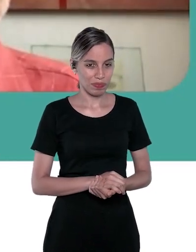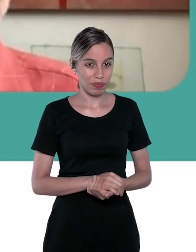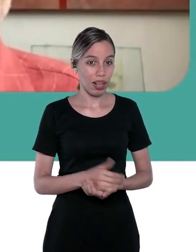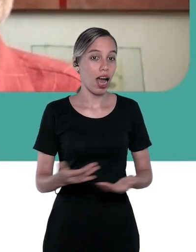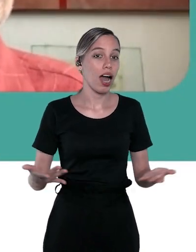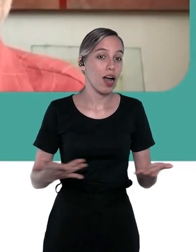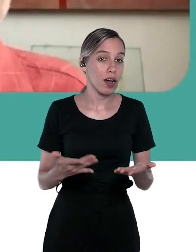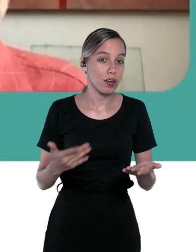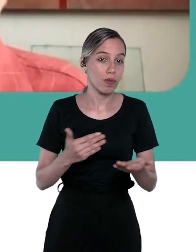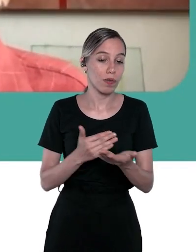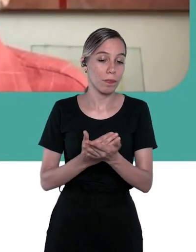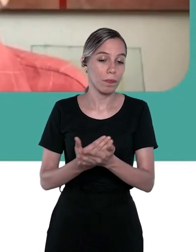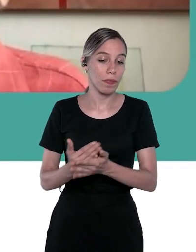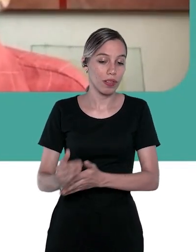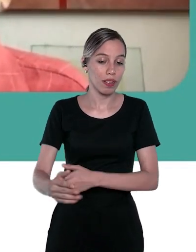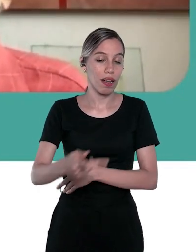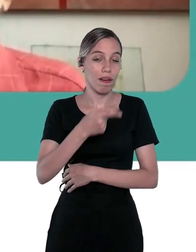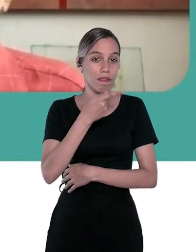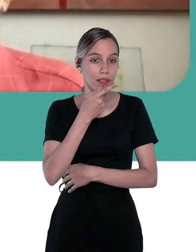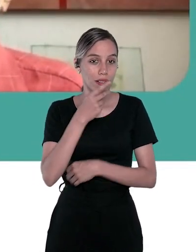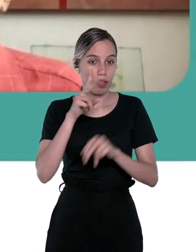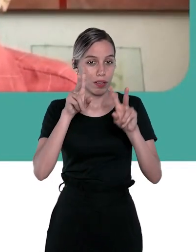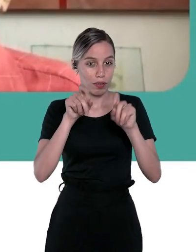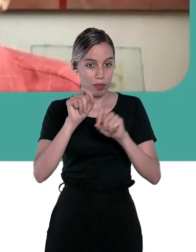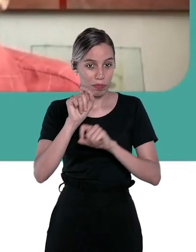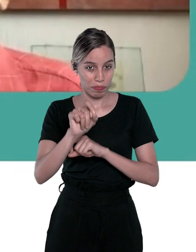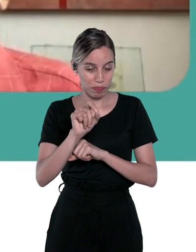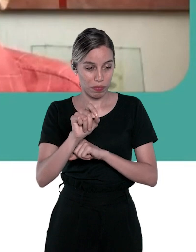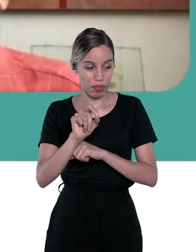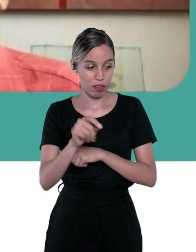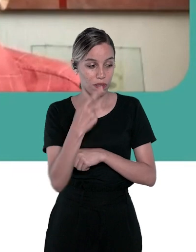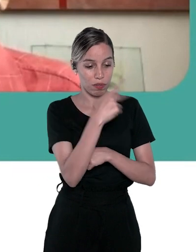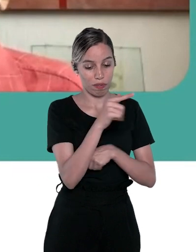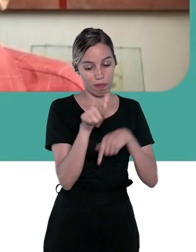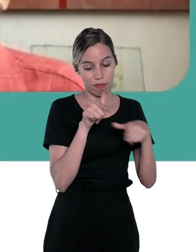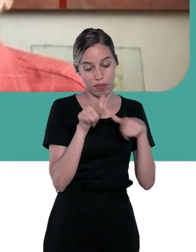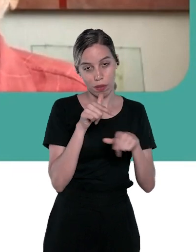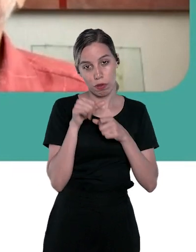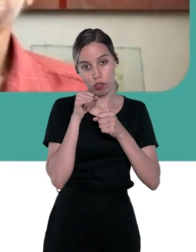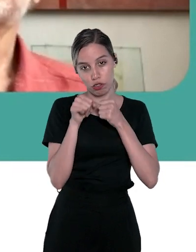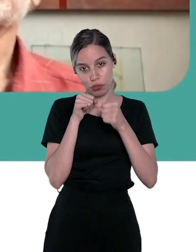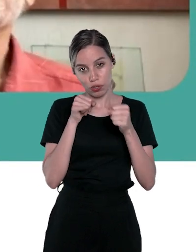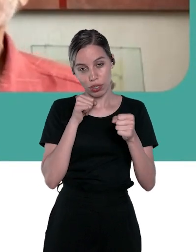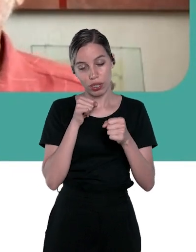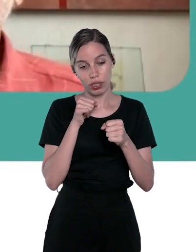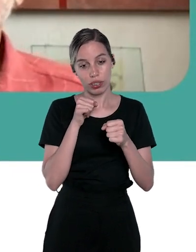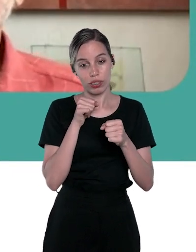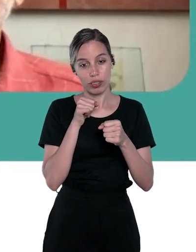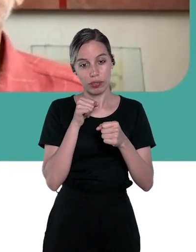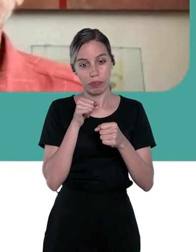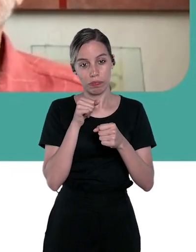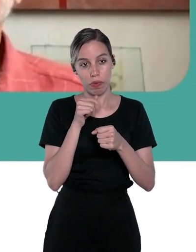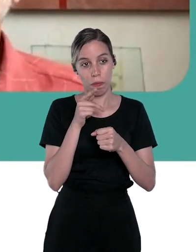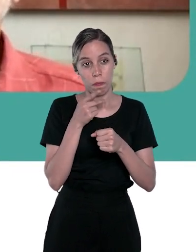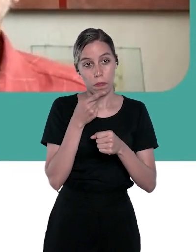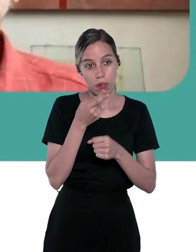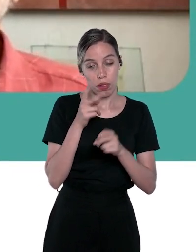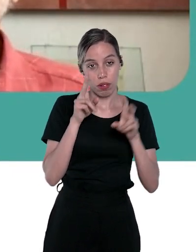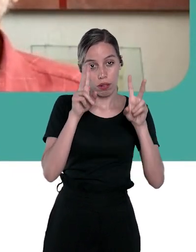Agora vamos entrar um pouquinho aqui no seu trabalho jornalístico, né? a gente falar um pouco dessa